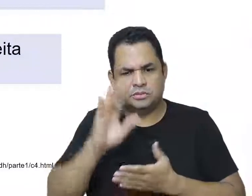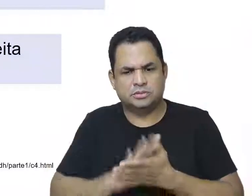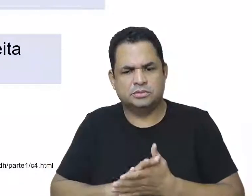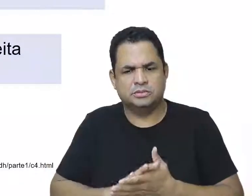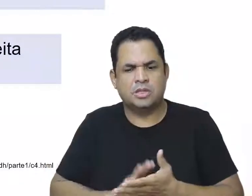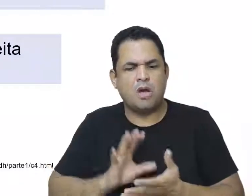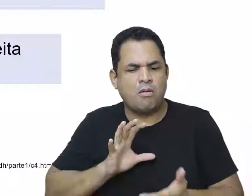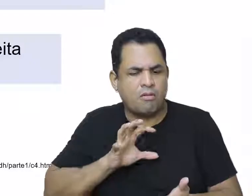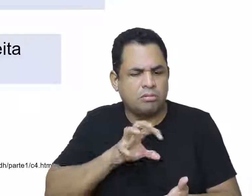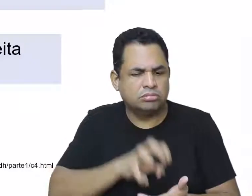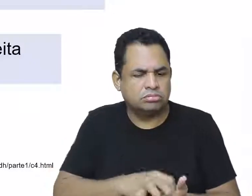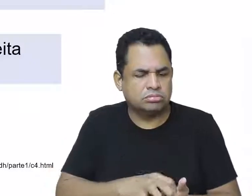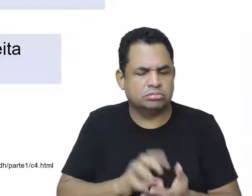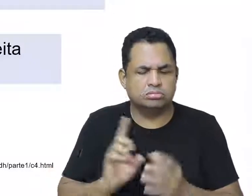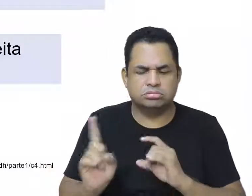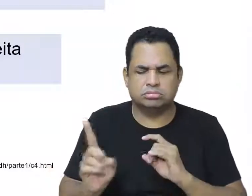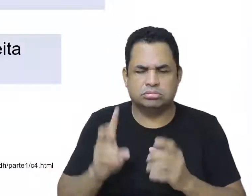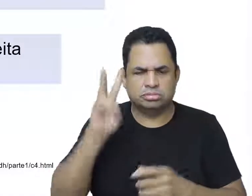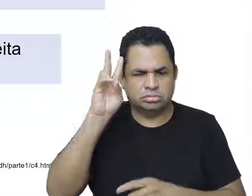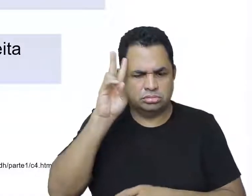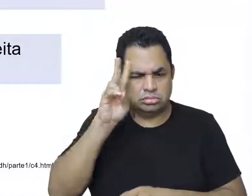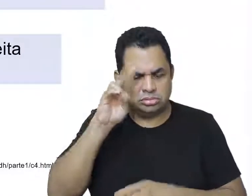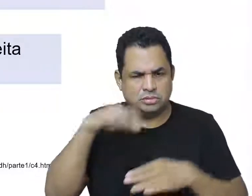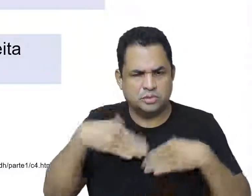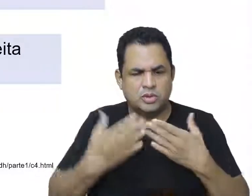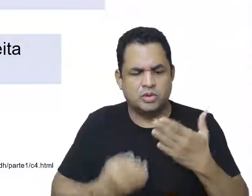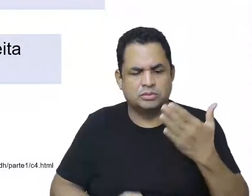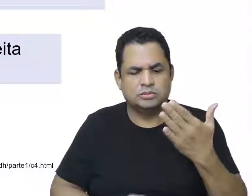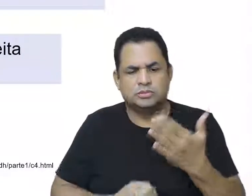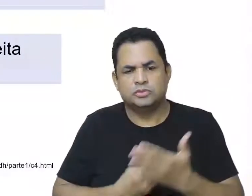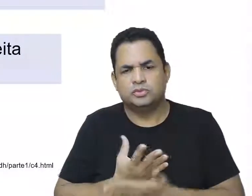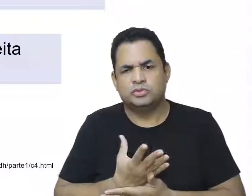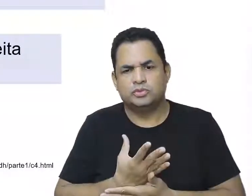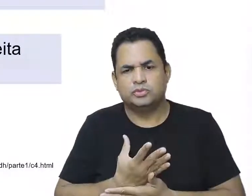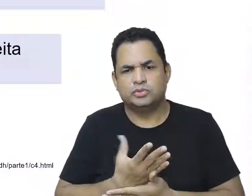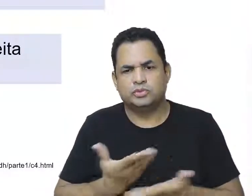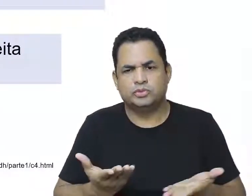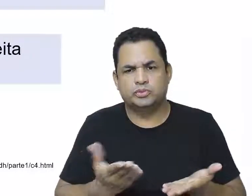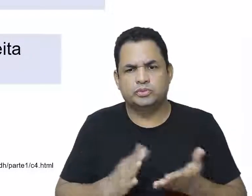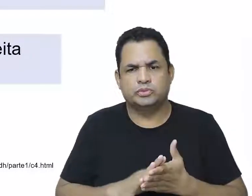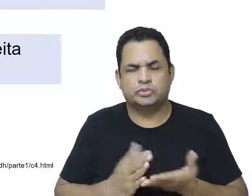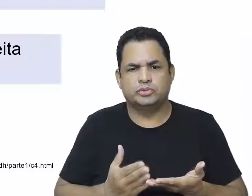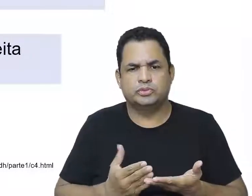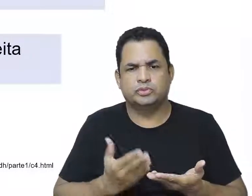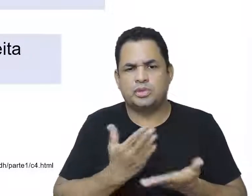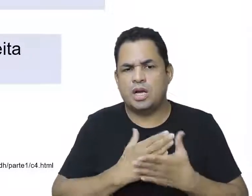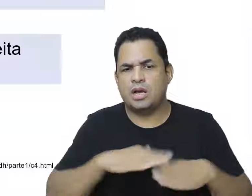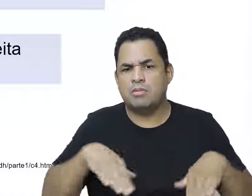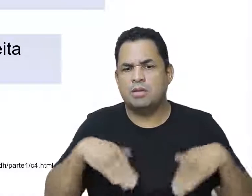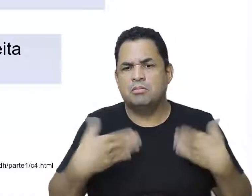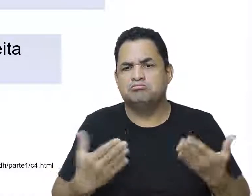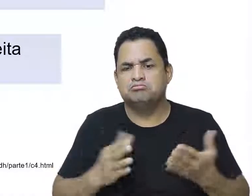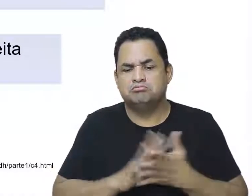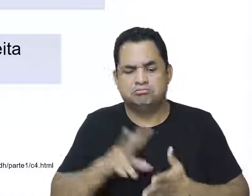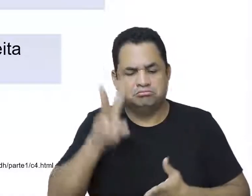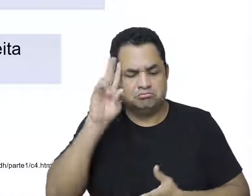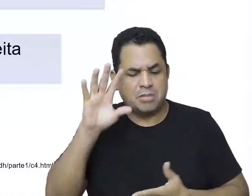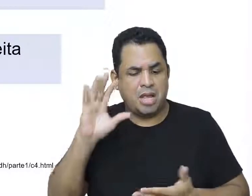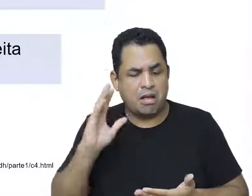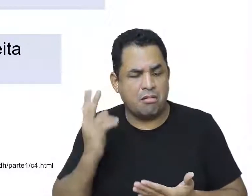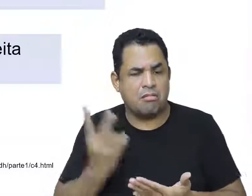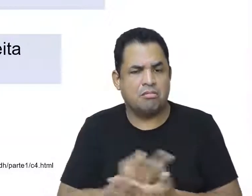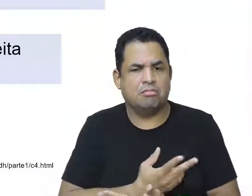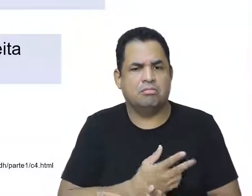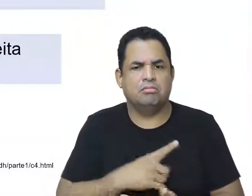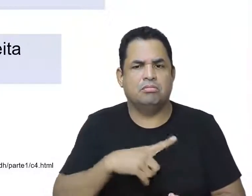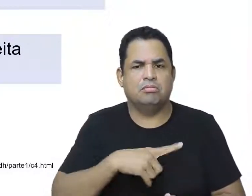conquistados historicamente e que nascem ou morrem dependendo de situações históricas que acontecem. Ele também é